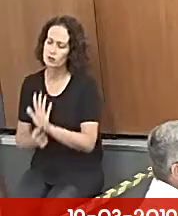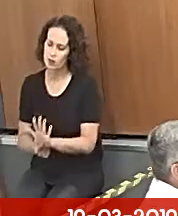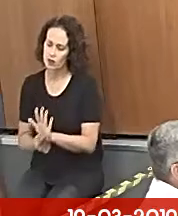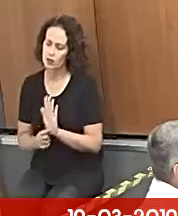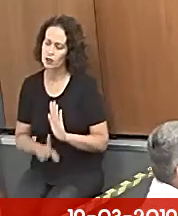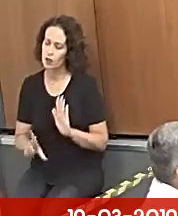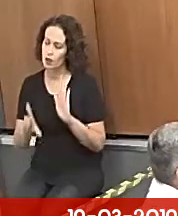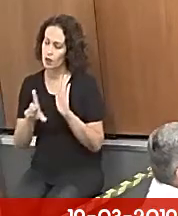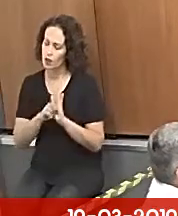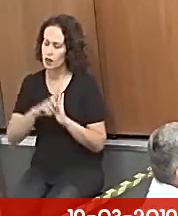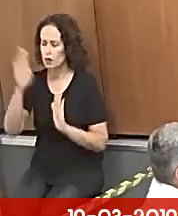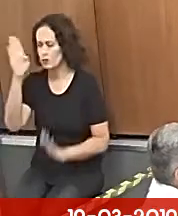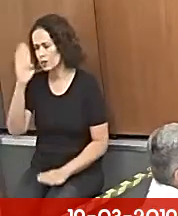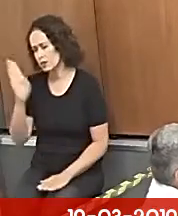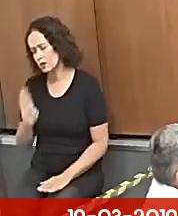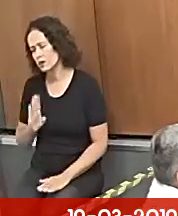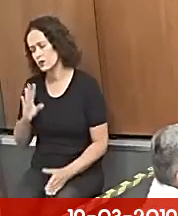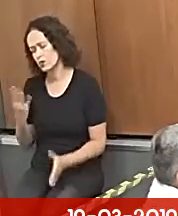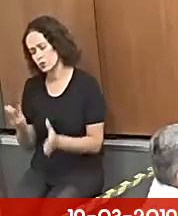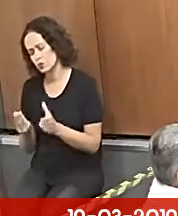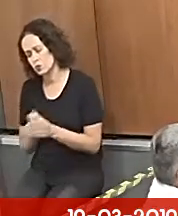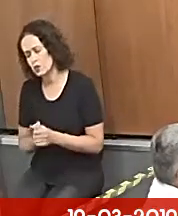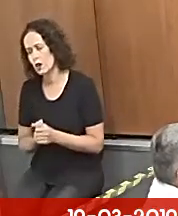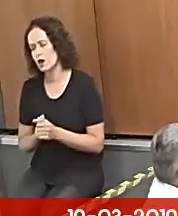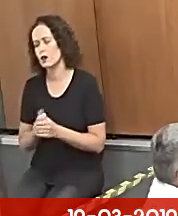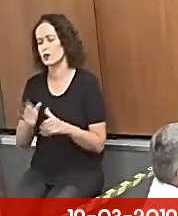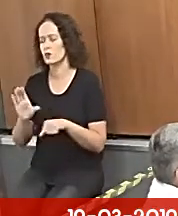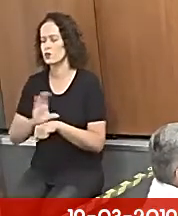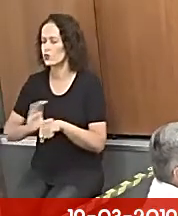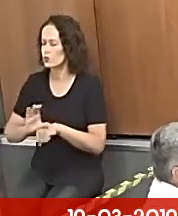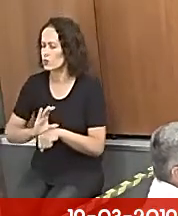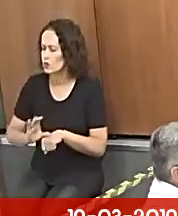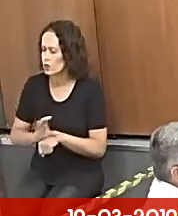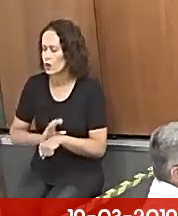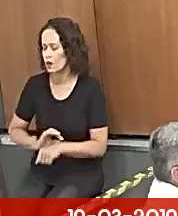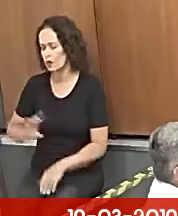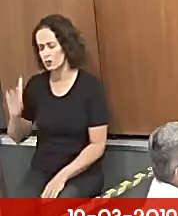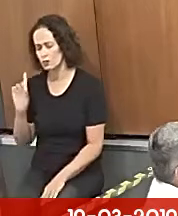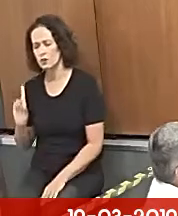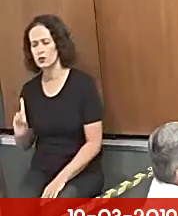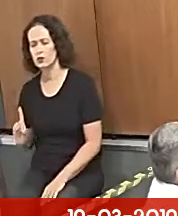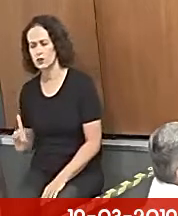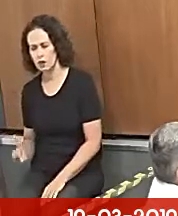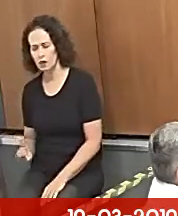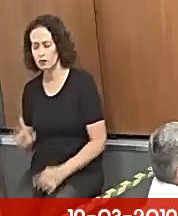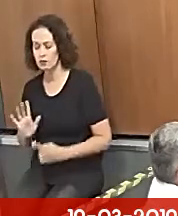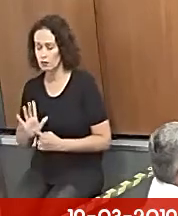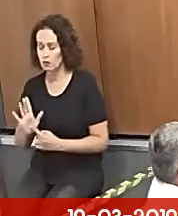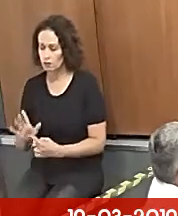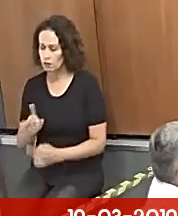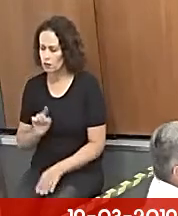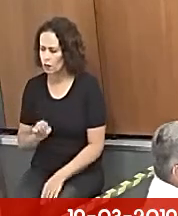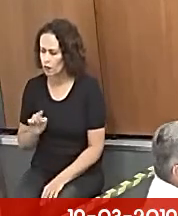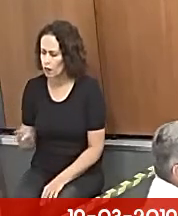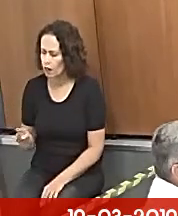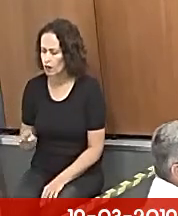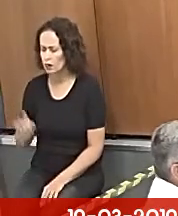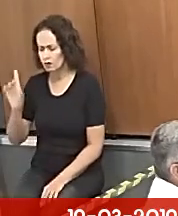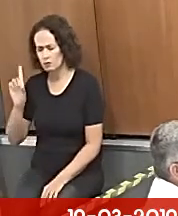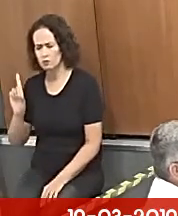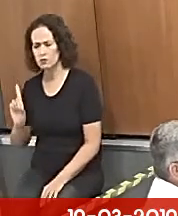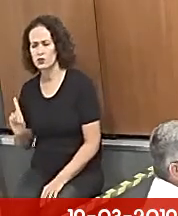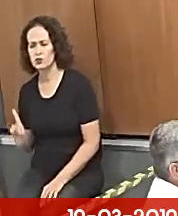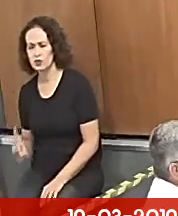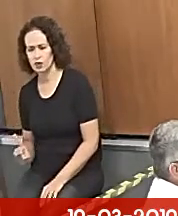brasileira de inclusão tá lá na constituição o direito da pessoa com deficiência né é um direito não é assim